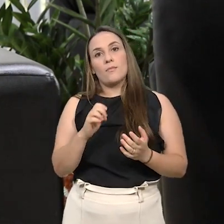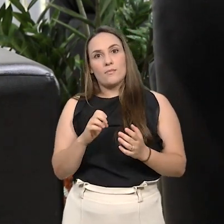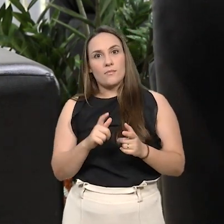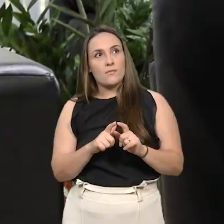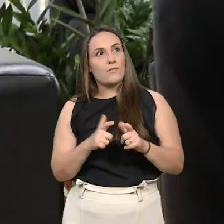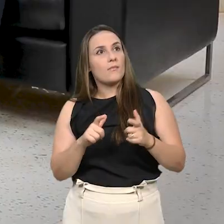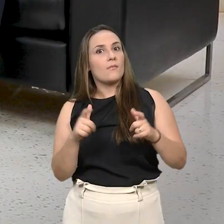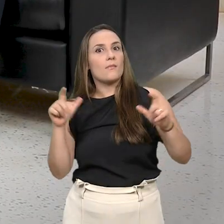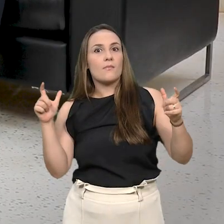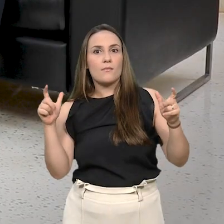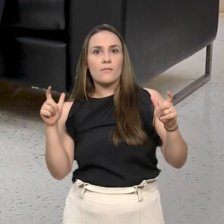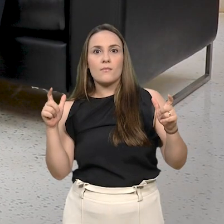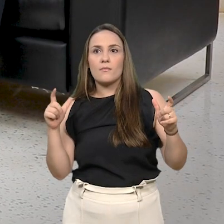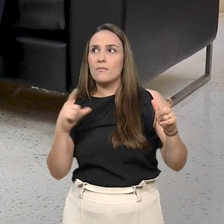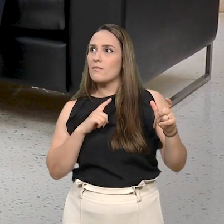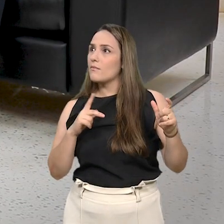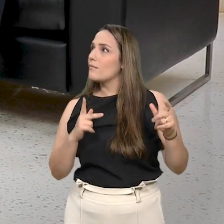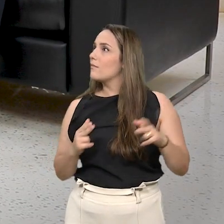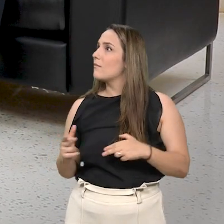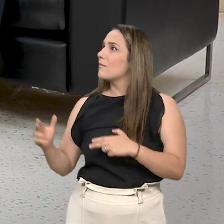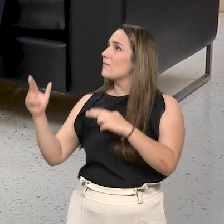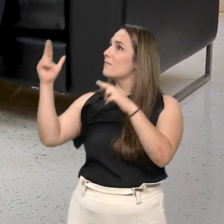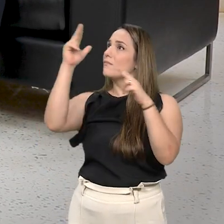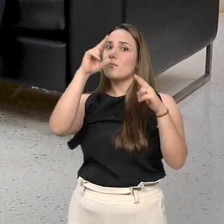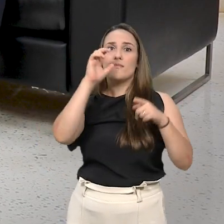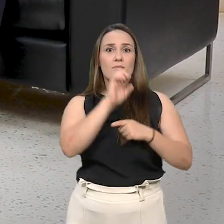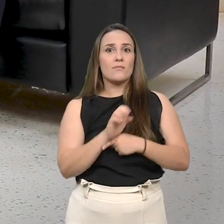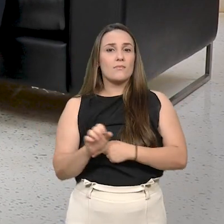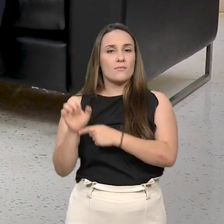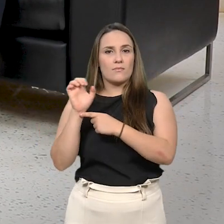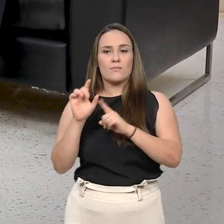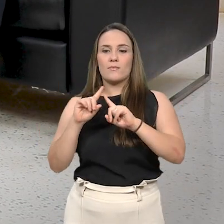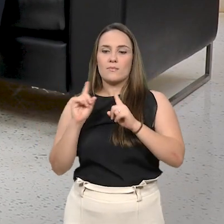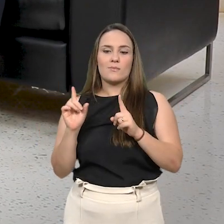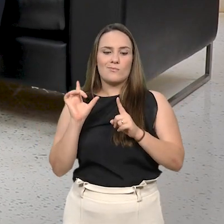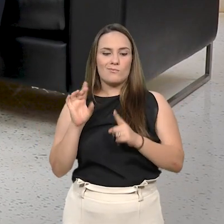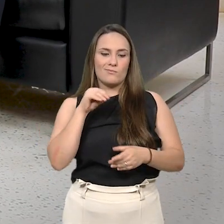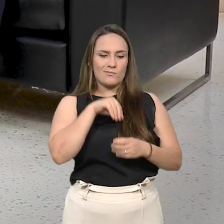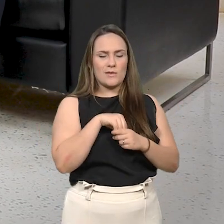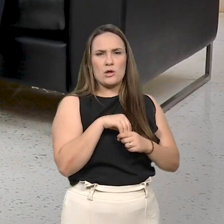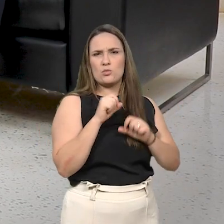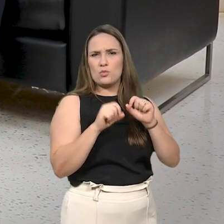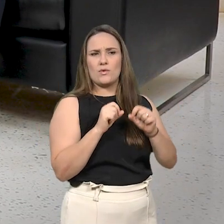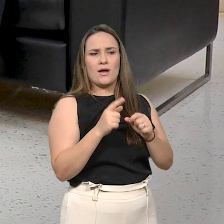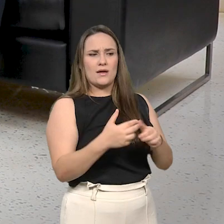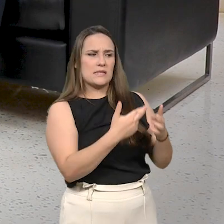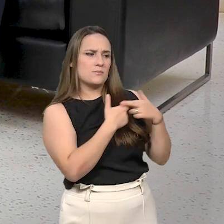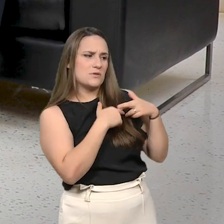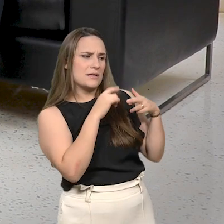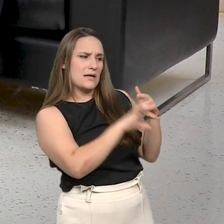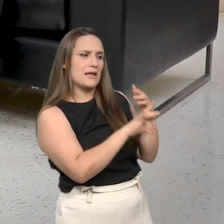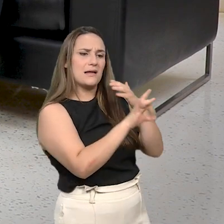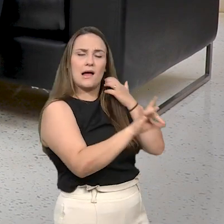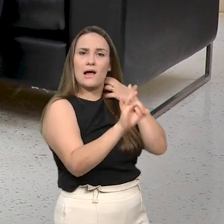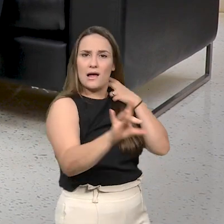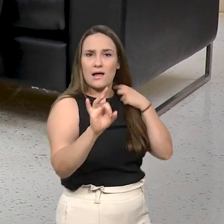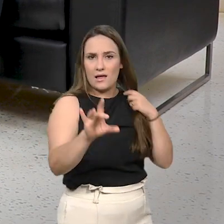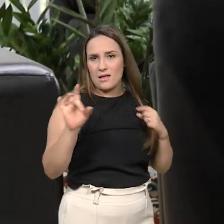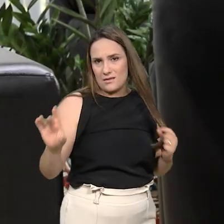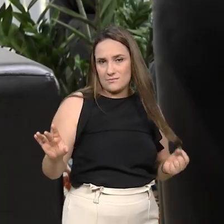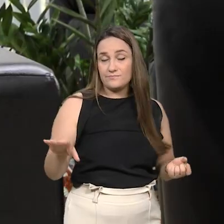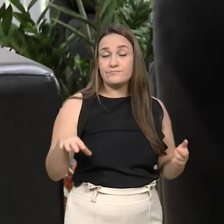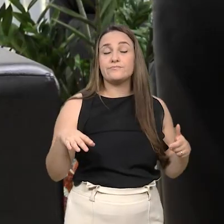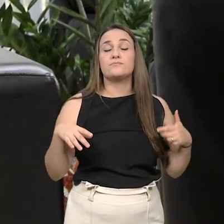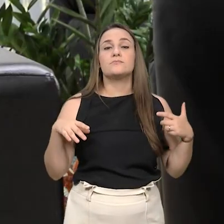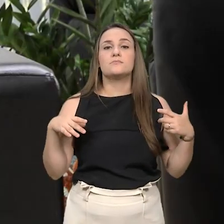federação. Só que por vezes ficava muito interno o que era a responsabilidade de um e o que é a responsabilidade de outro.